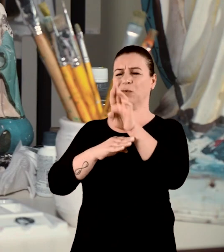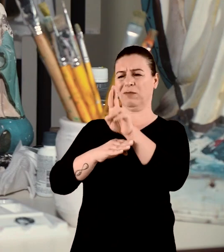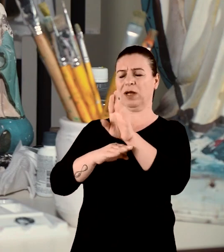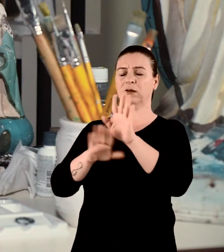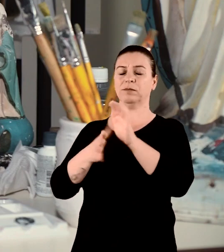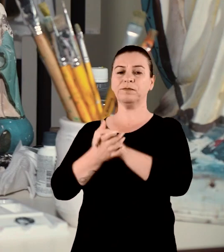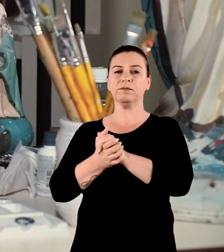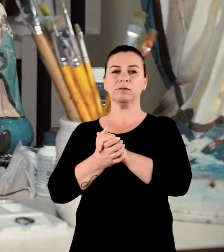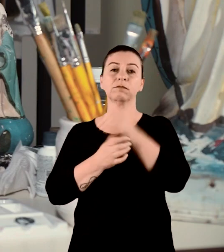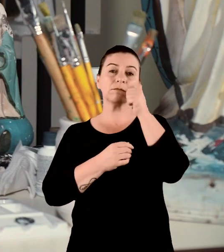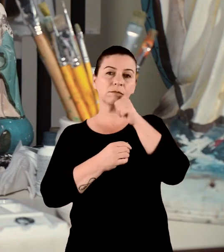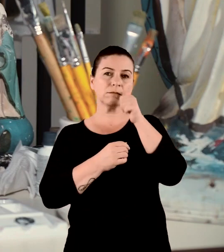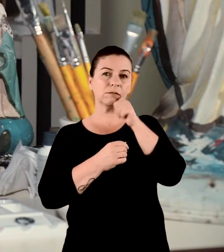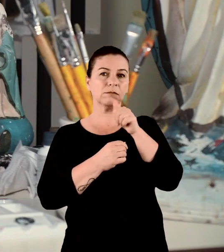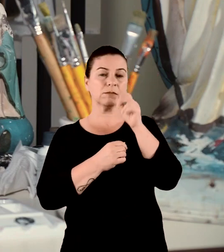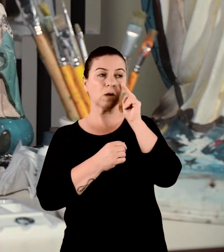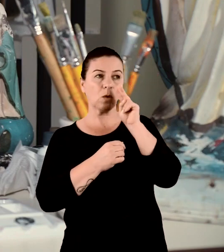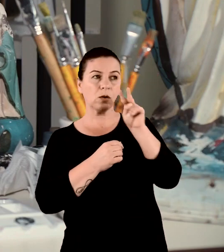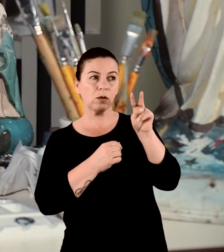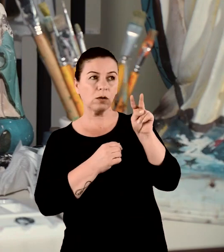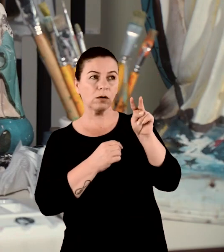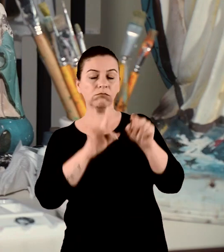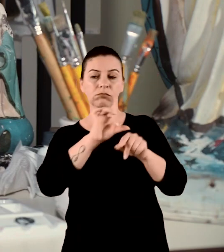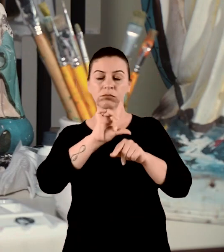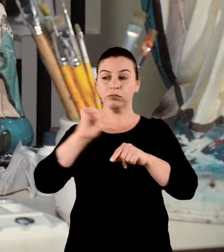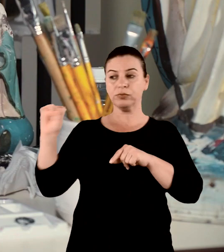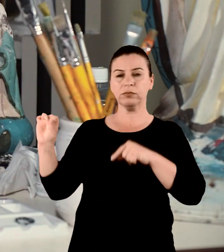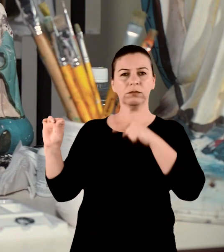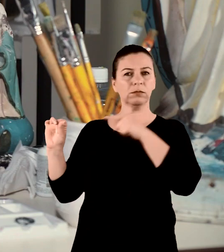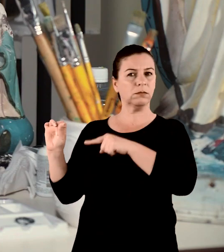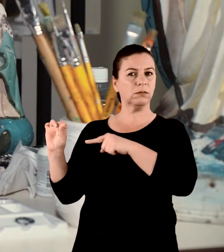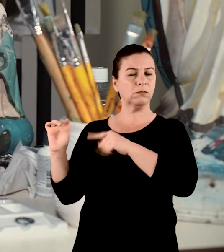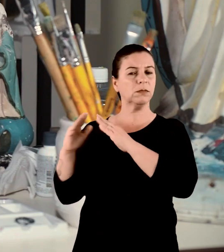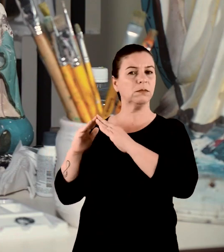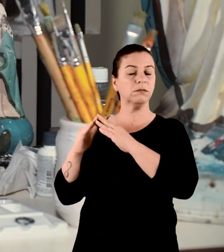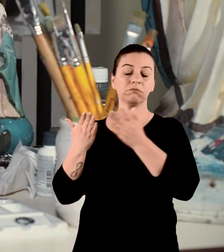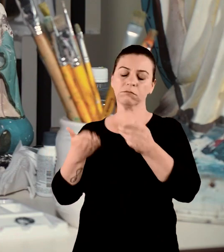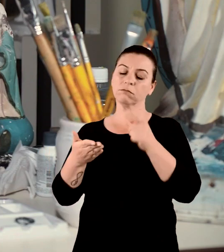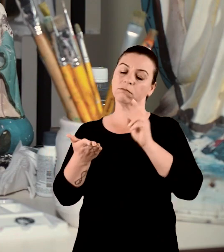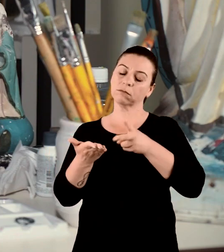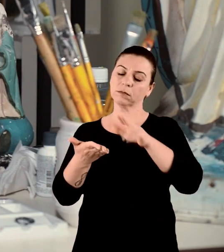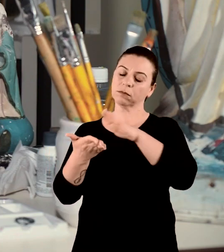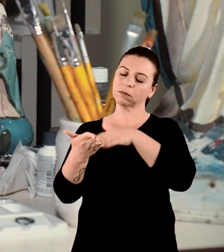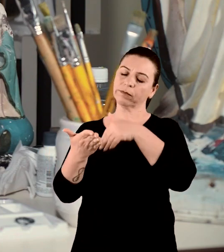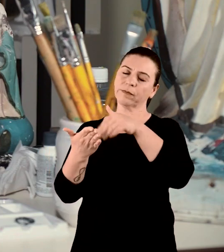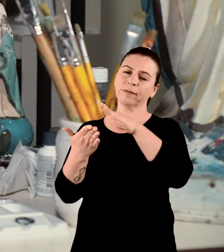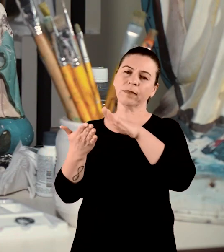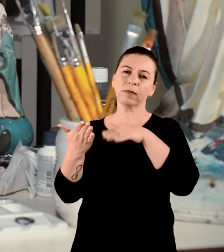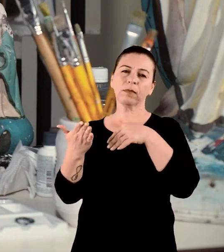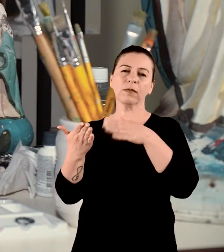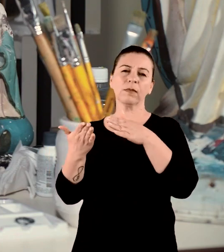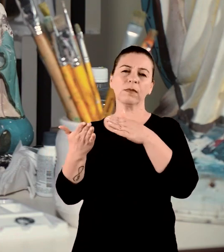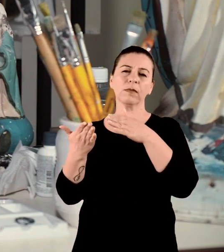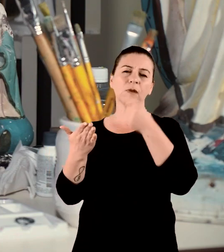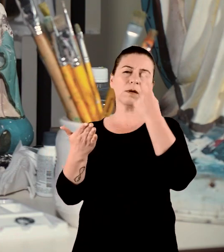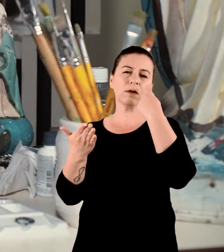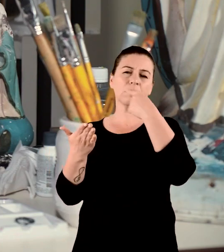eu estava restaurando ali a peça. A menina me olhou, correu para dentro de casa e sumiu. Eu fiquei ali,